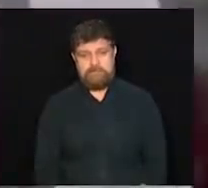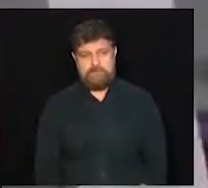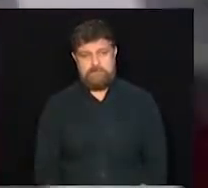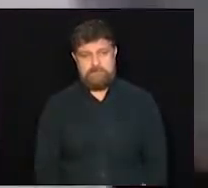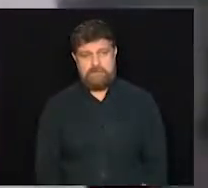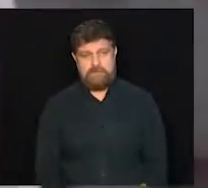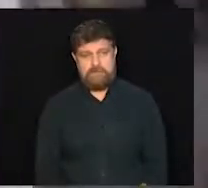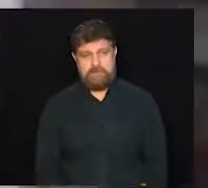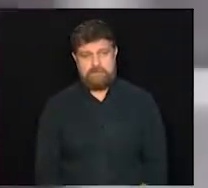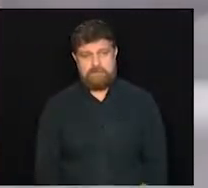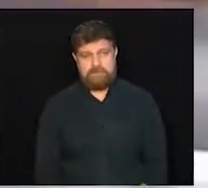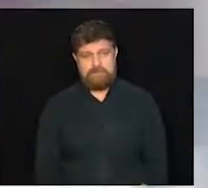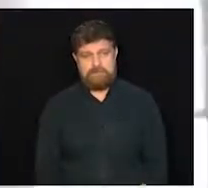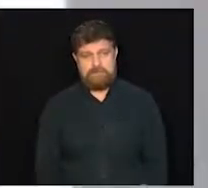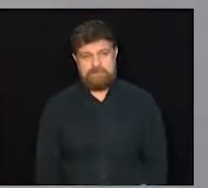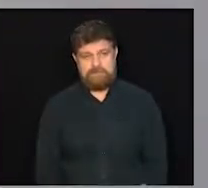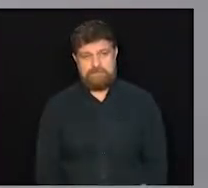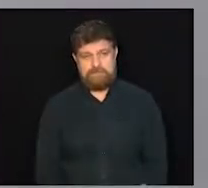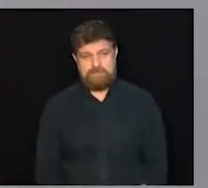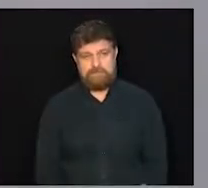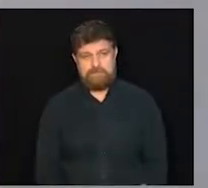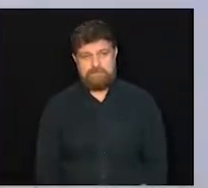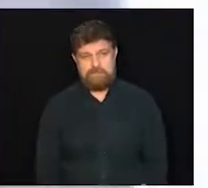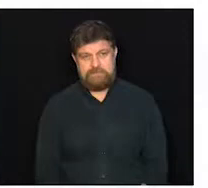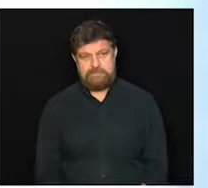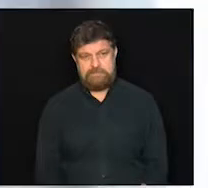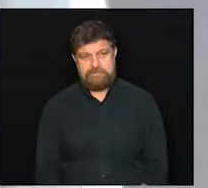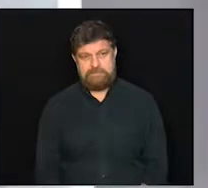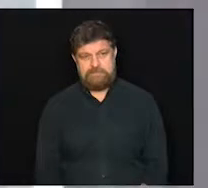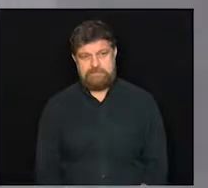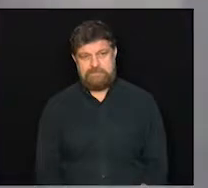Espera um pouquinho. Eu sei a bobagem que eu fiz.